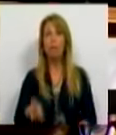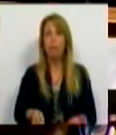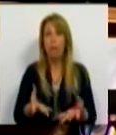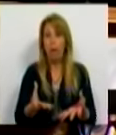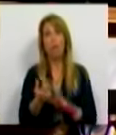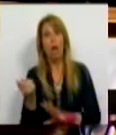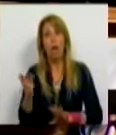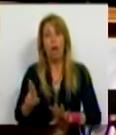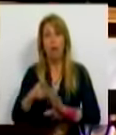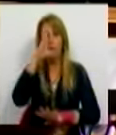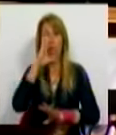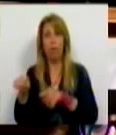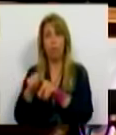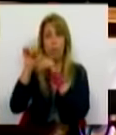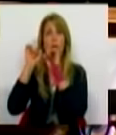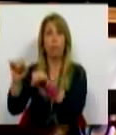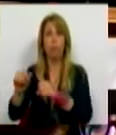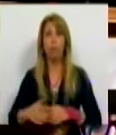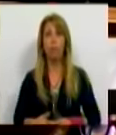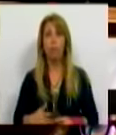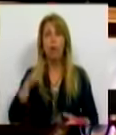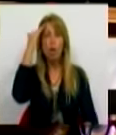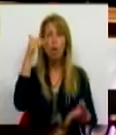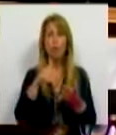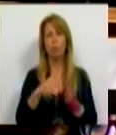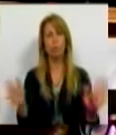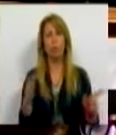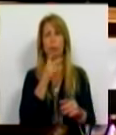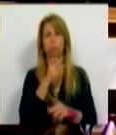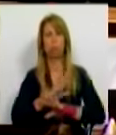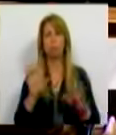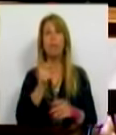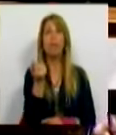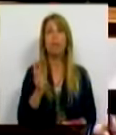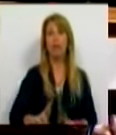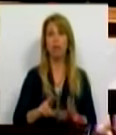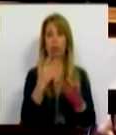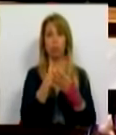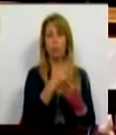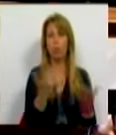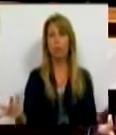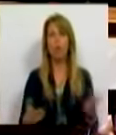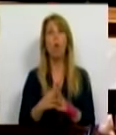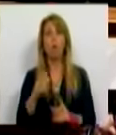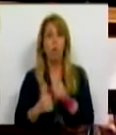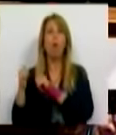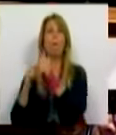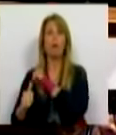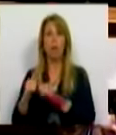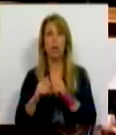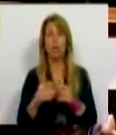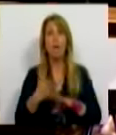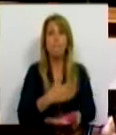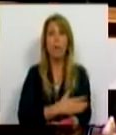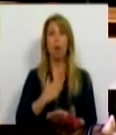governo na educação, com resultados lamentáveis na taxa de escolarização, que regrediu no pré-escolar, que regrediu no básico,